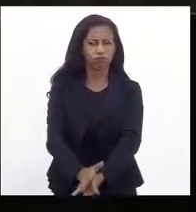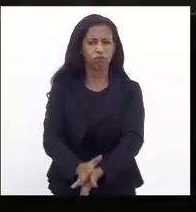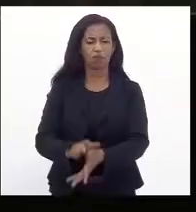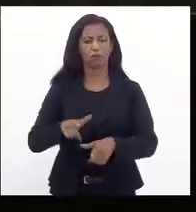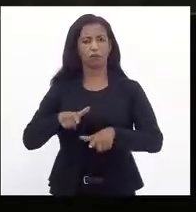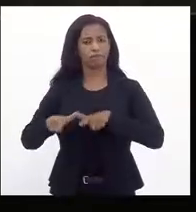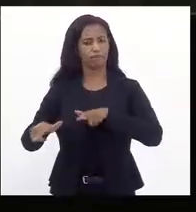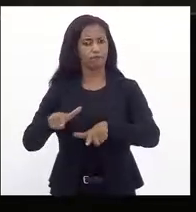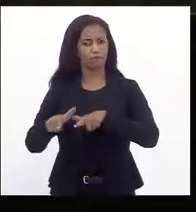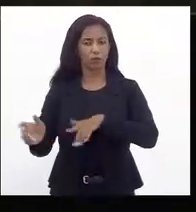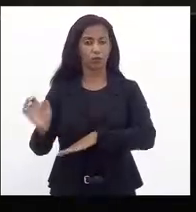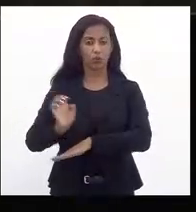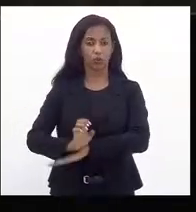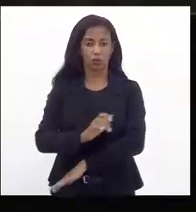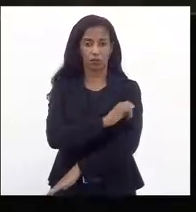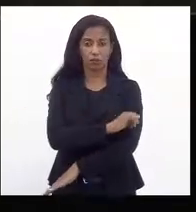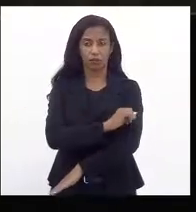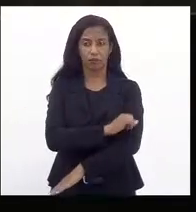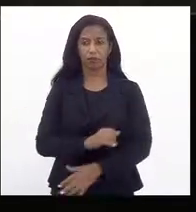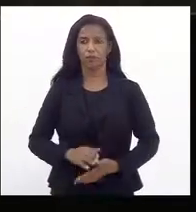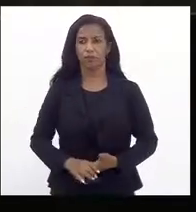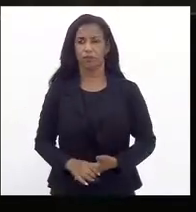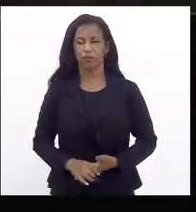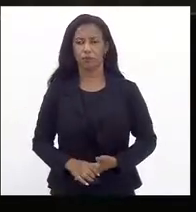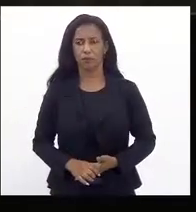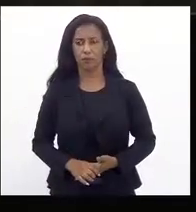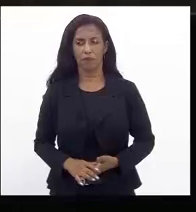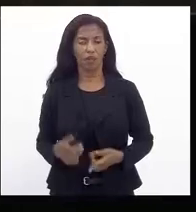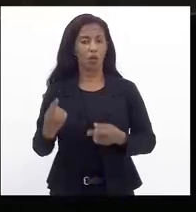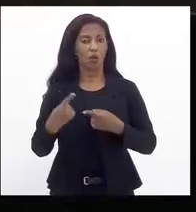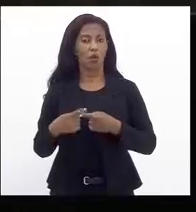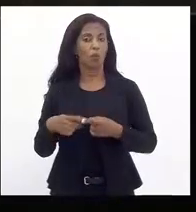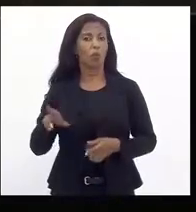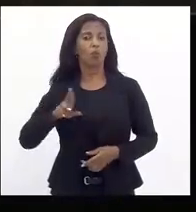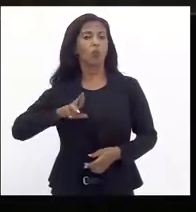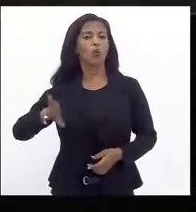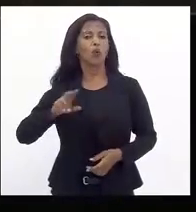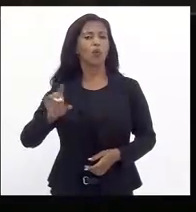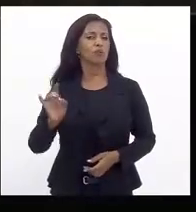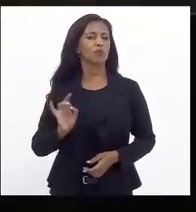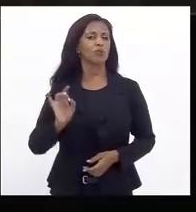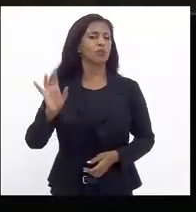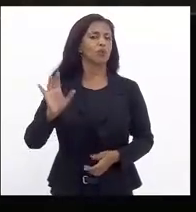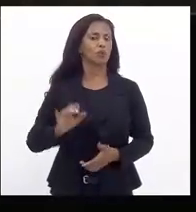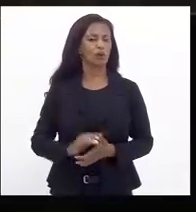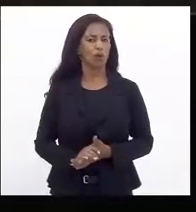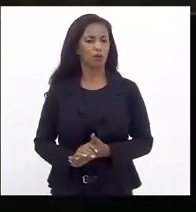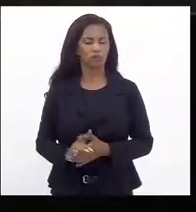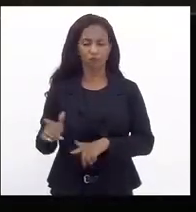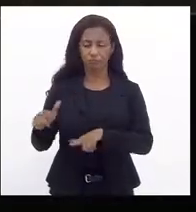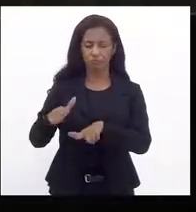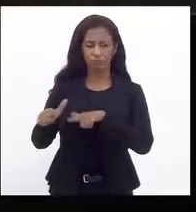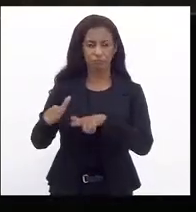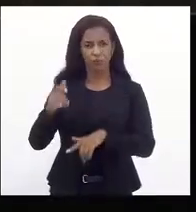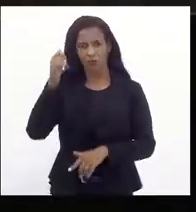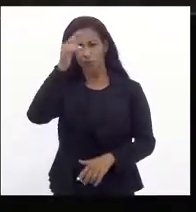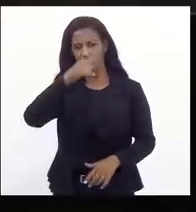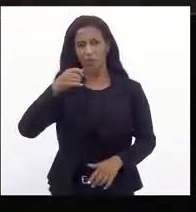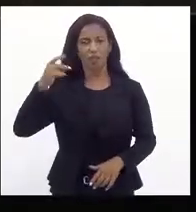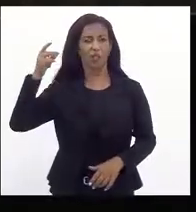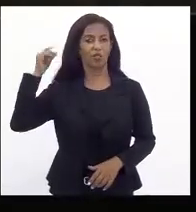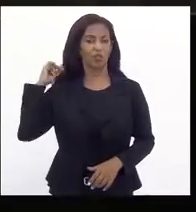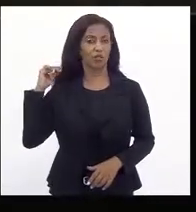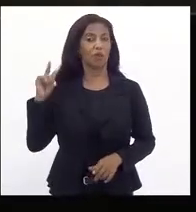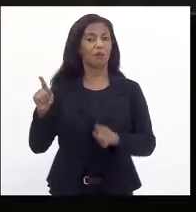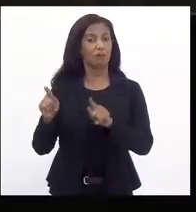servidores no estado do Rio de Janeiro porque não é somente os servidores antigos